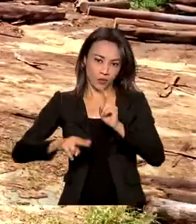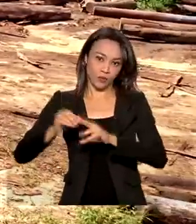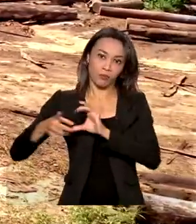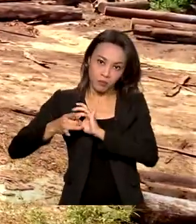Jair bolsonaro